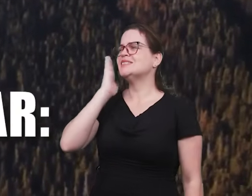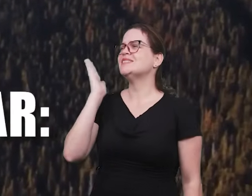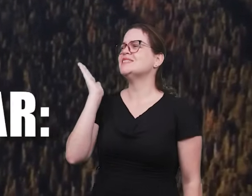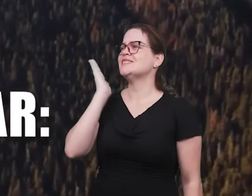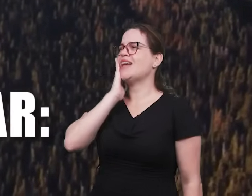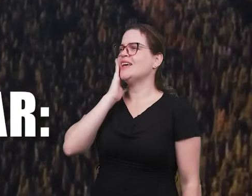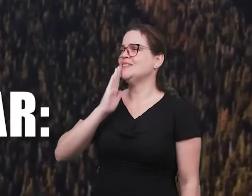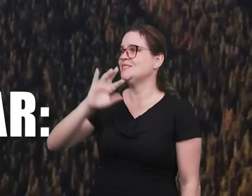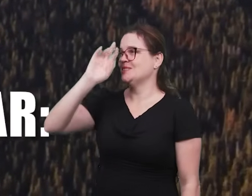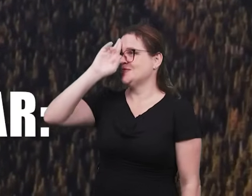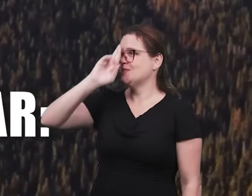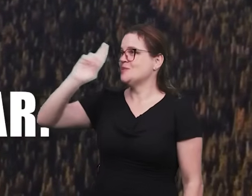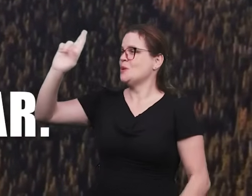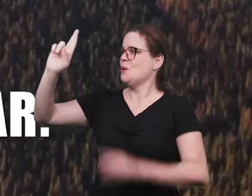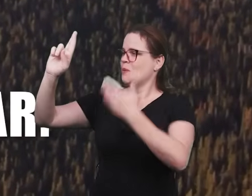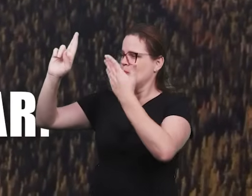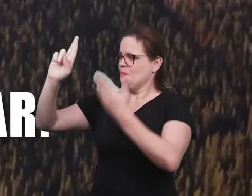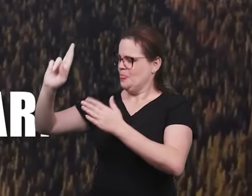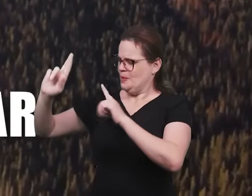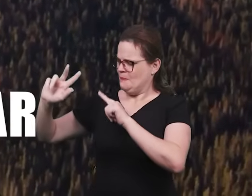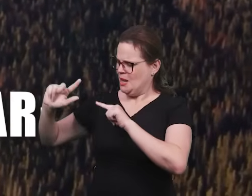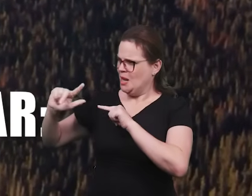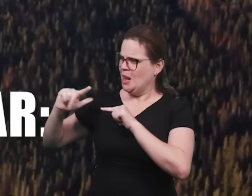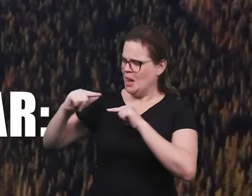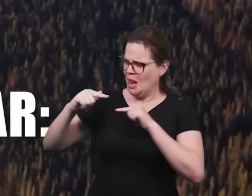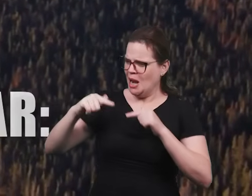sempre de